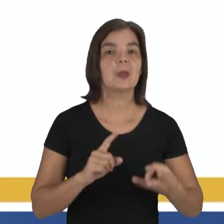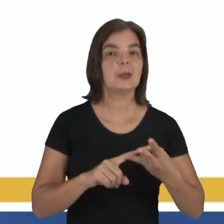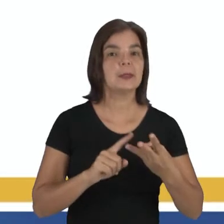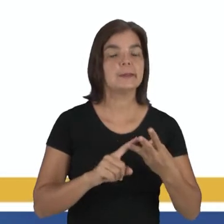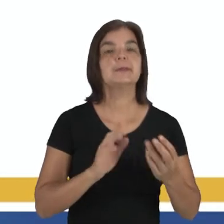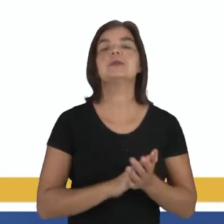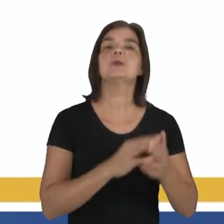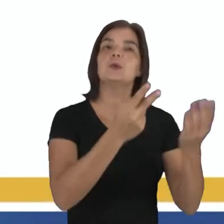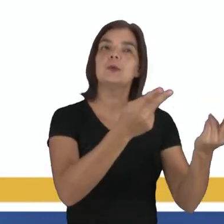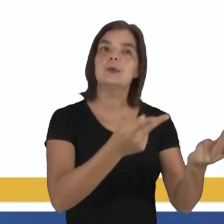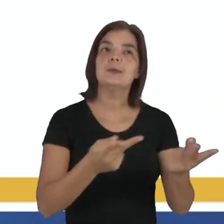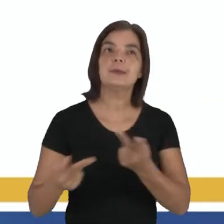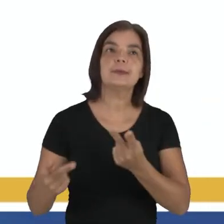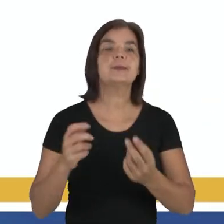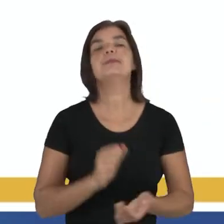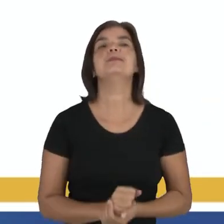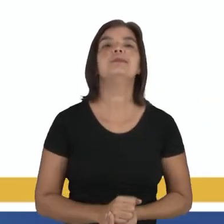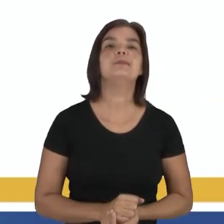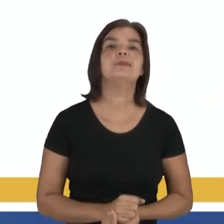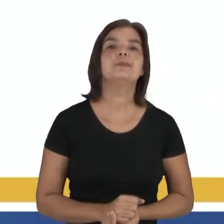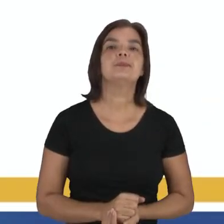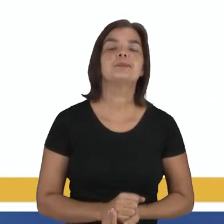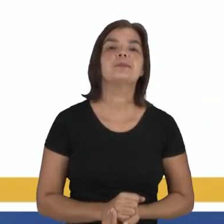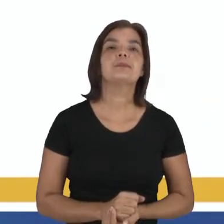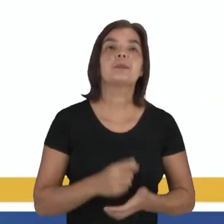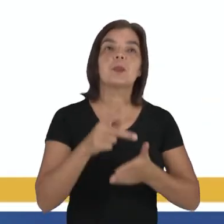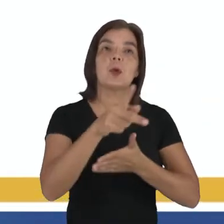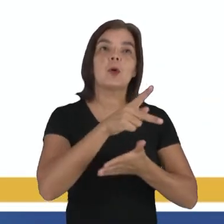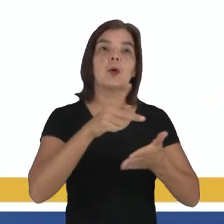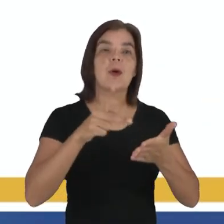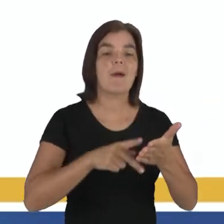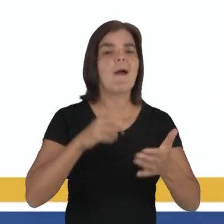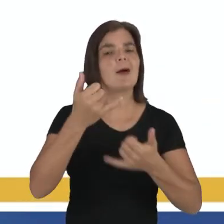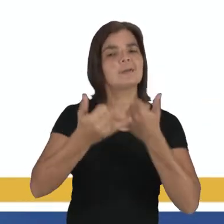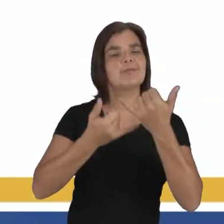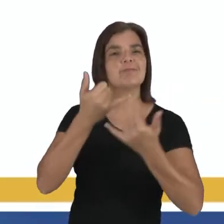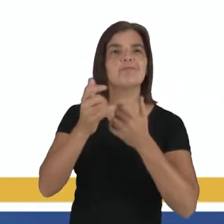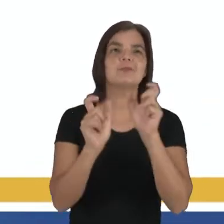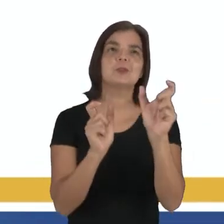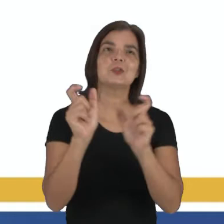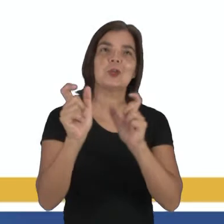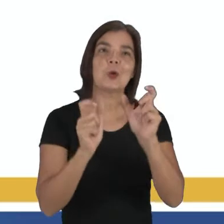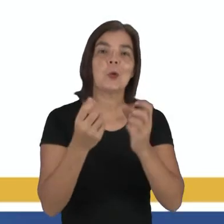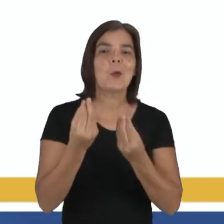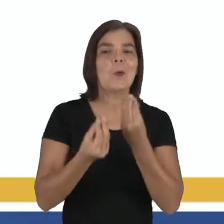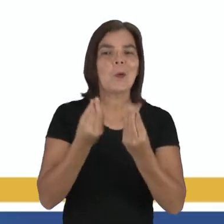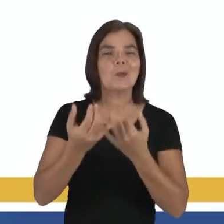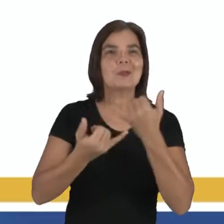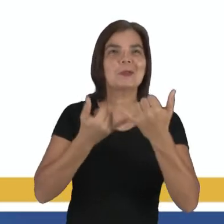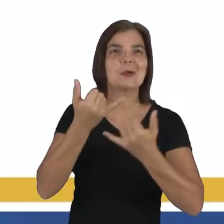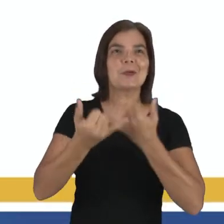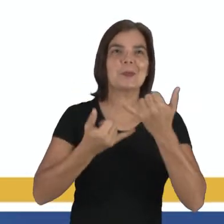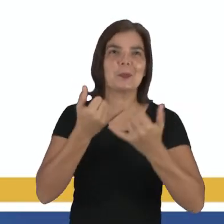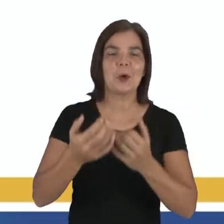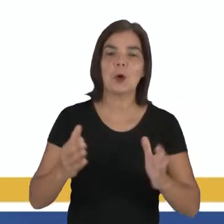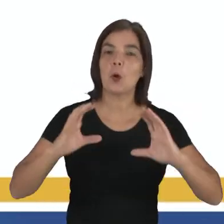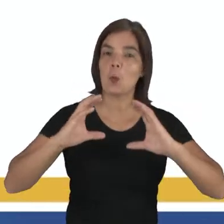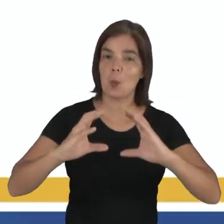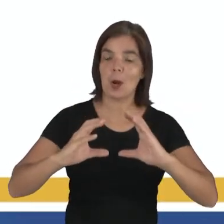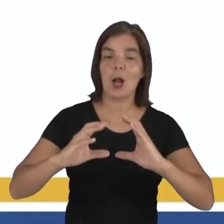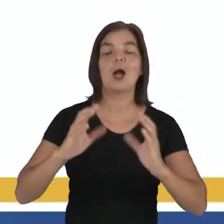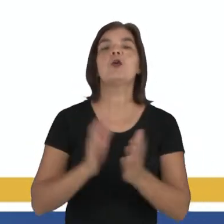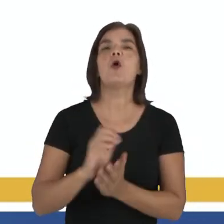3, convite. Diz assim: poesia é brincar com palavras, como se brinca com